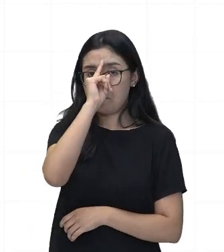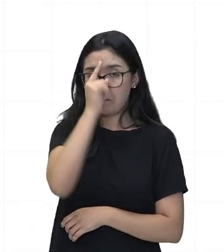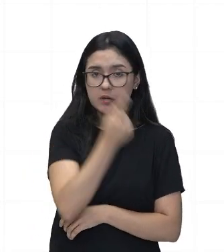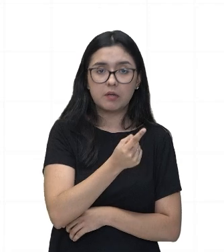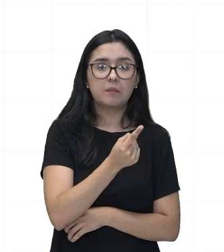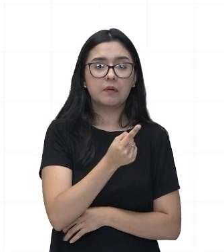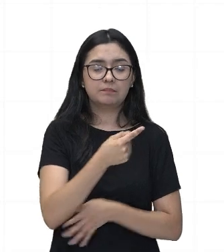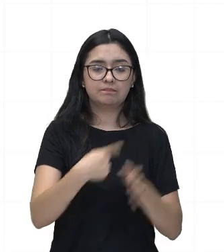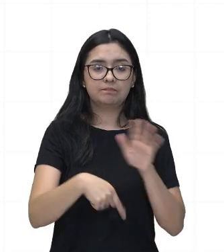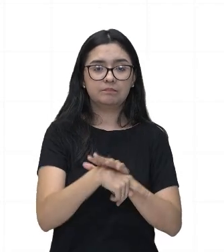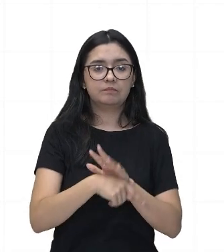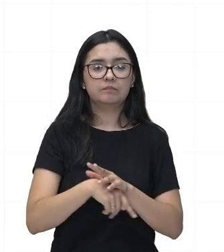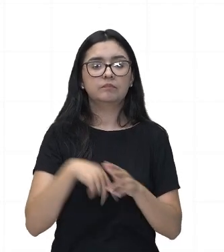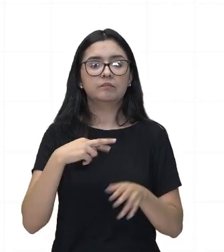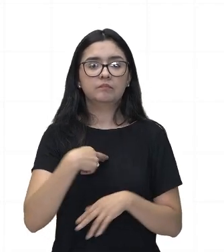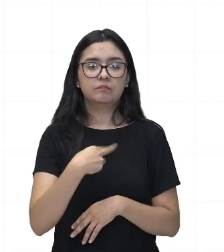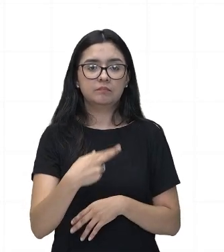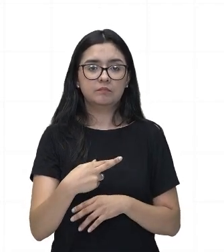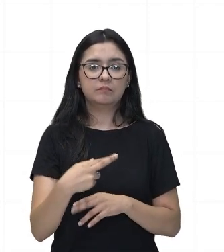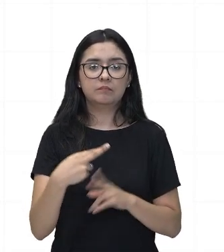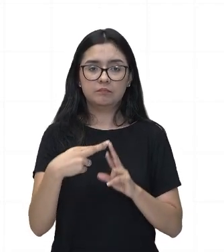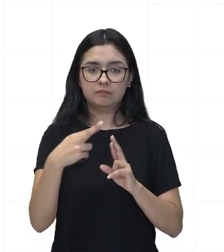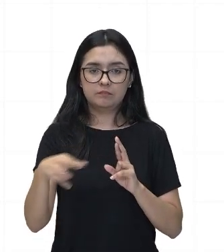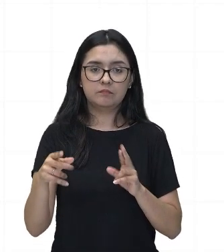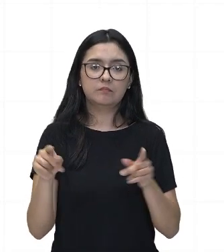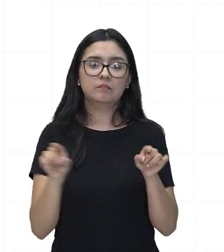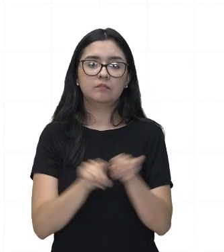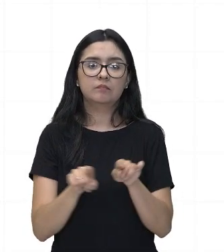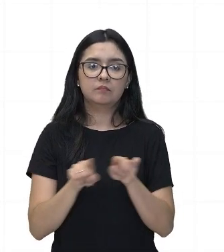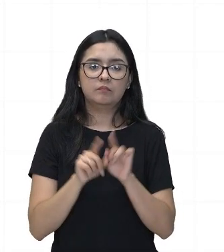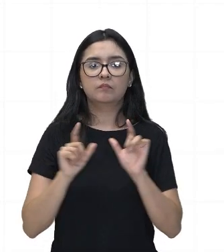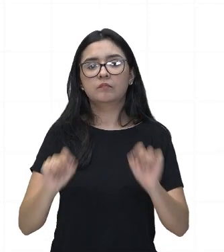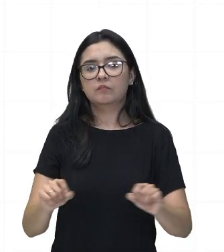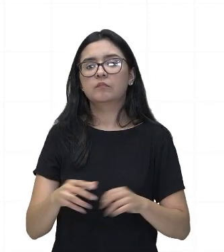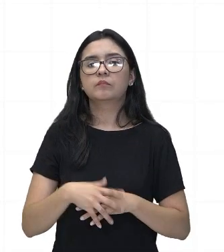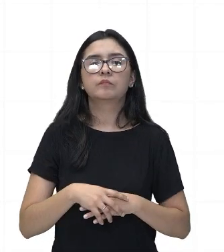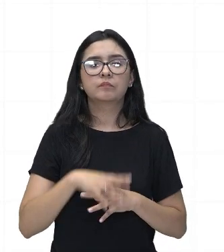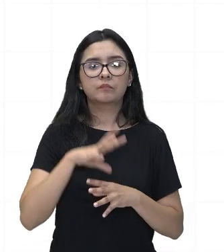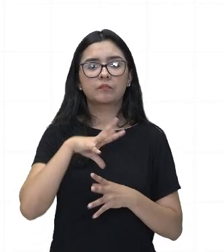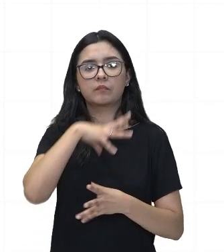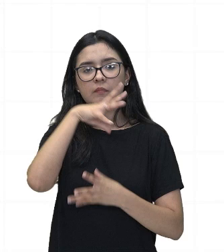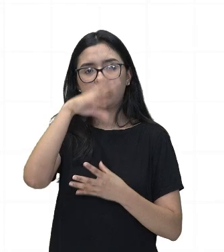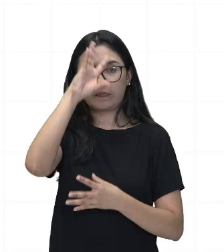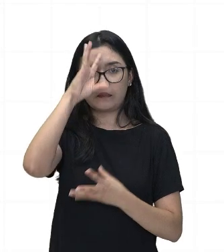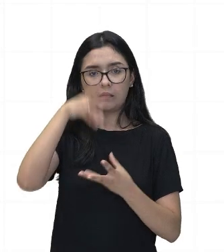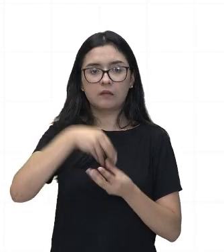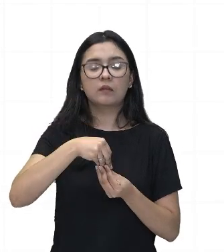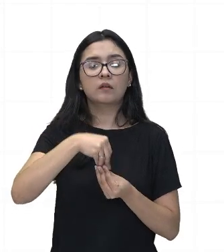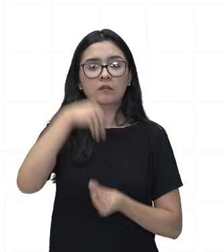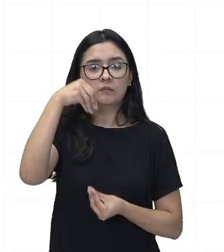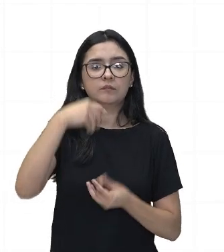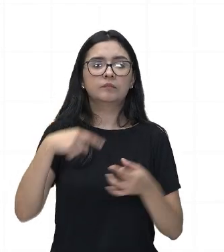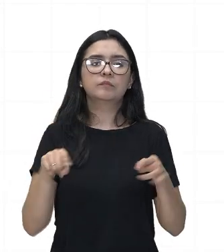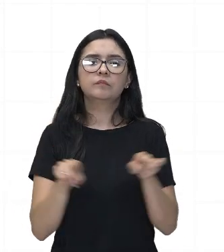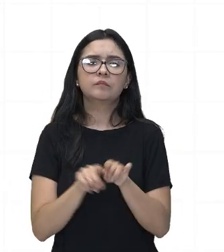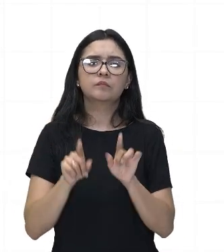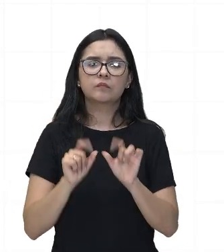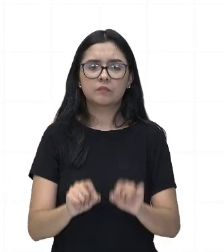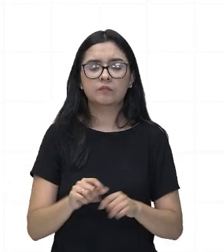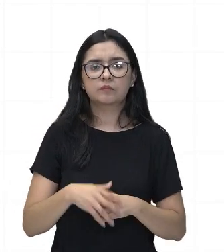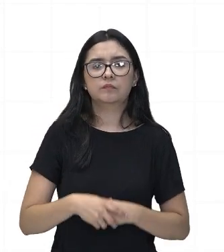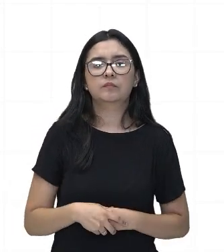religiões. No espiritismo, kardecismo ou doutrina espírita, para que o